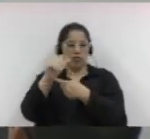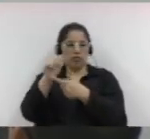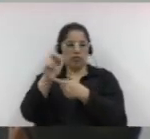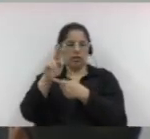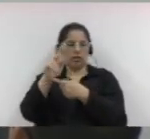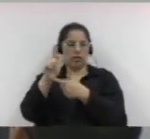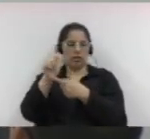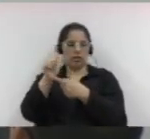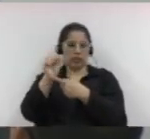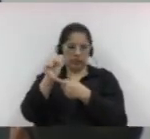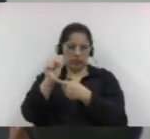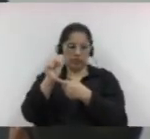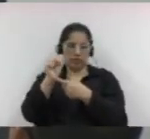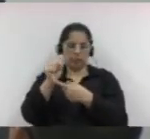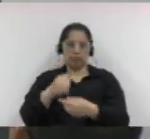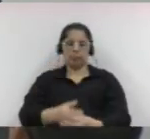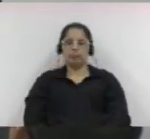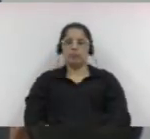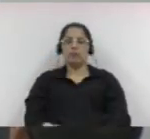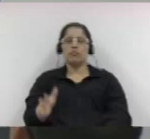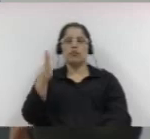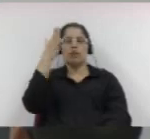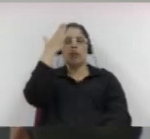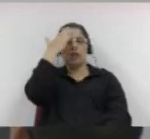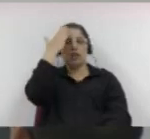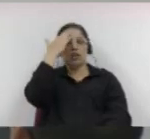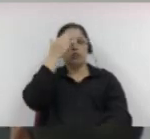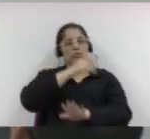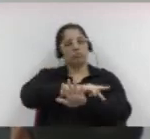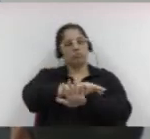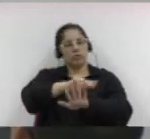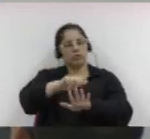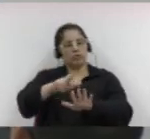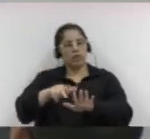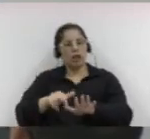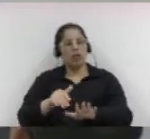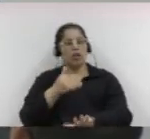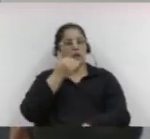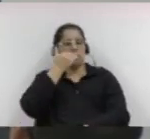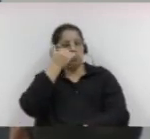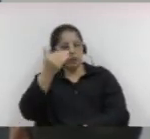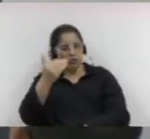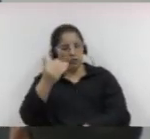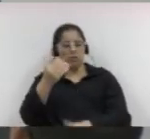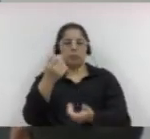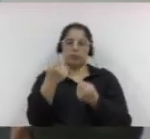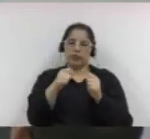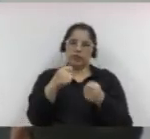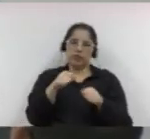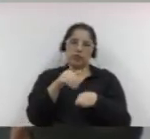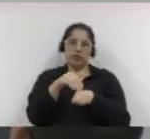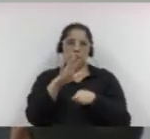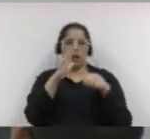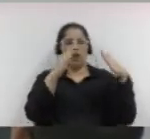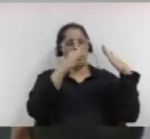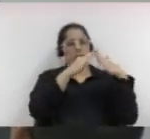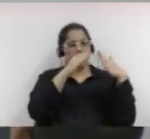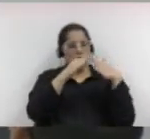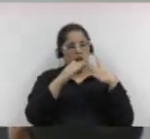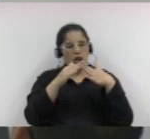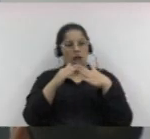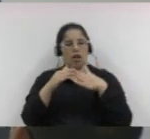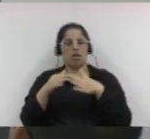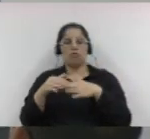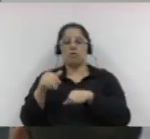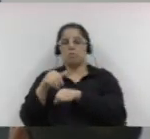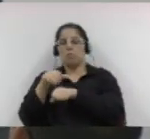pouco a essa demanda. Eu entendo que nós temos outras reivindicações, nós precisamos de mais moradia, nós precisamos mais de discussão de lotes